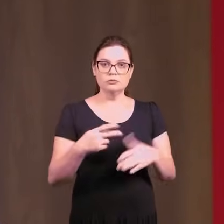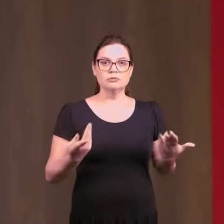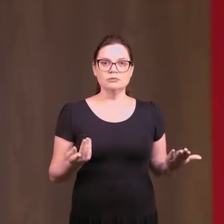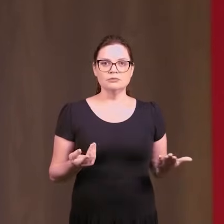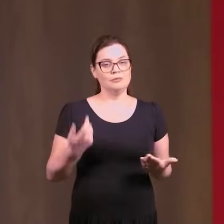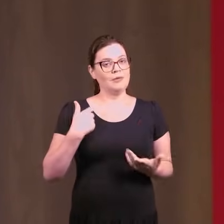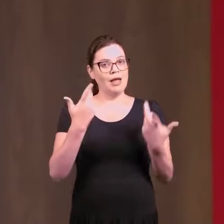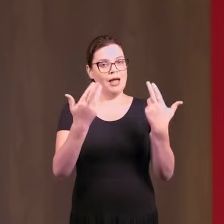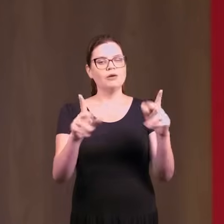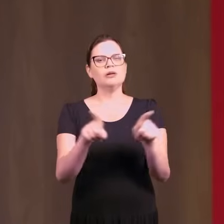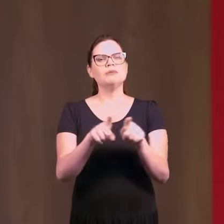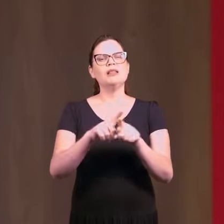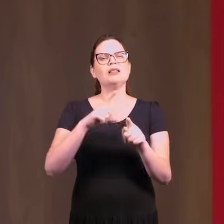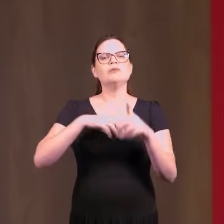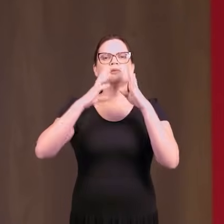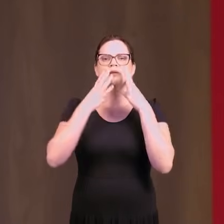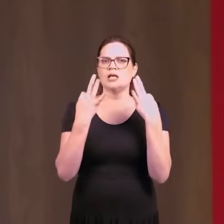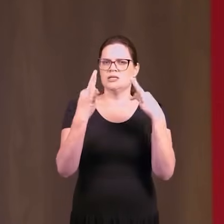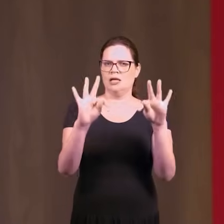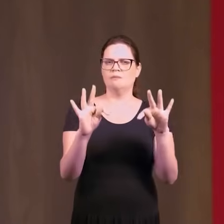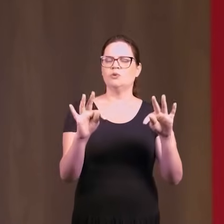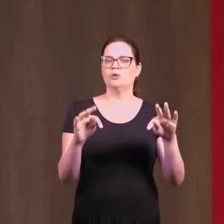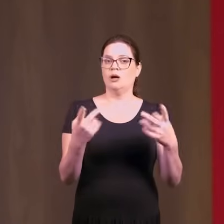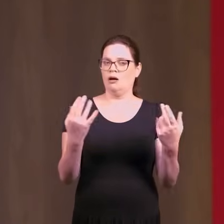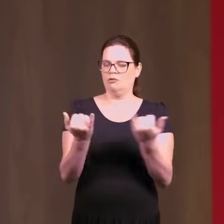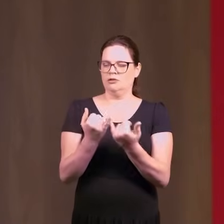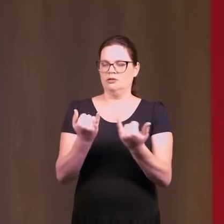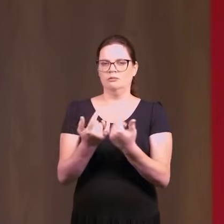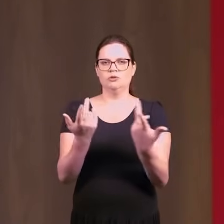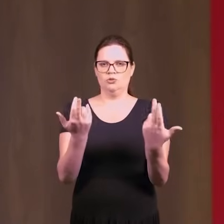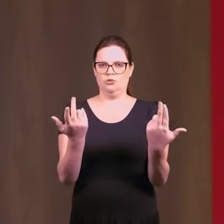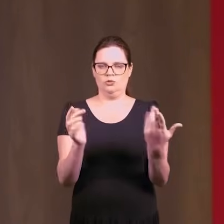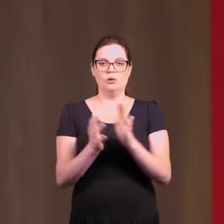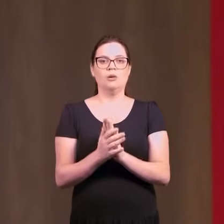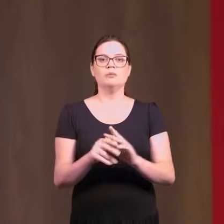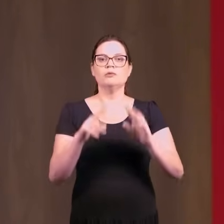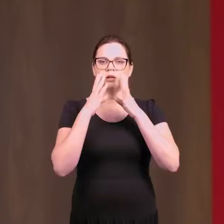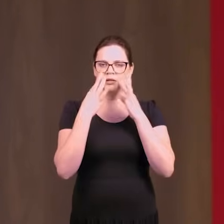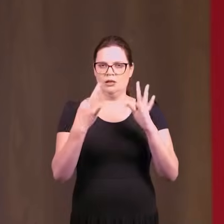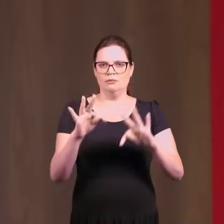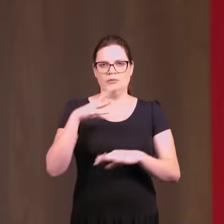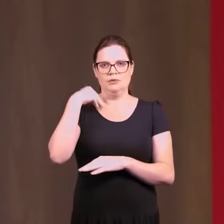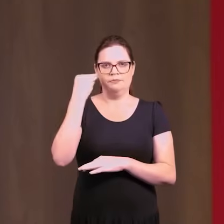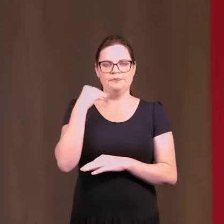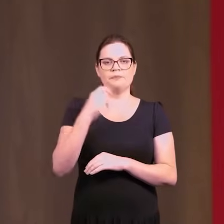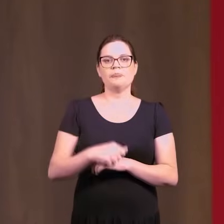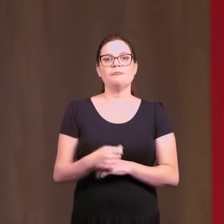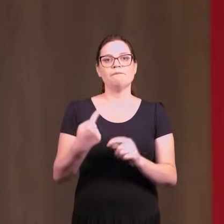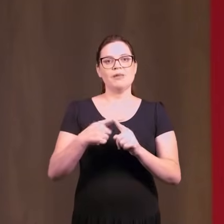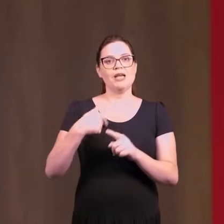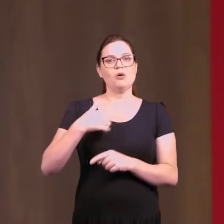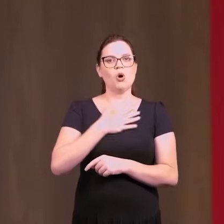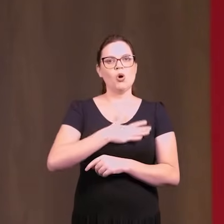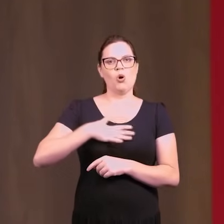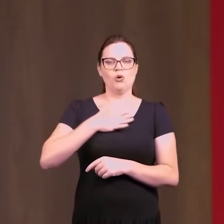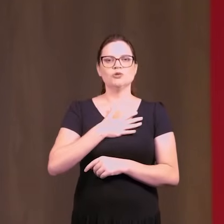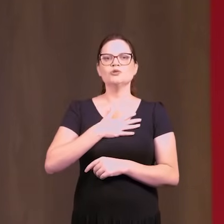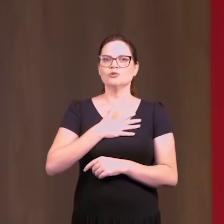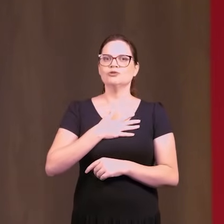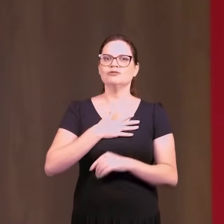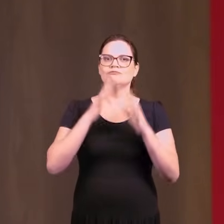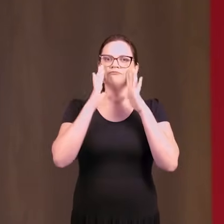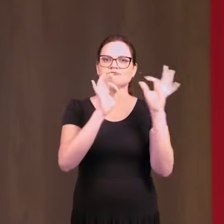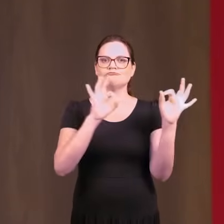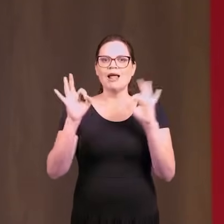saber da experiência, que fala muito sobre isso. Eu gosto muito de ouvir histórias e você que